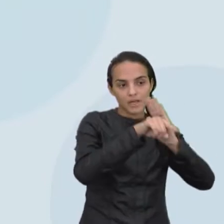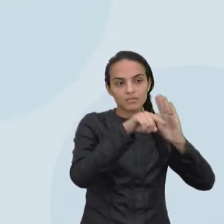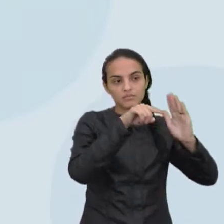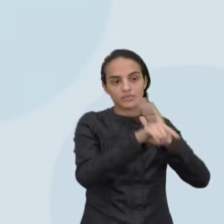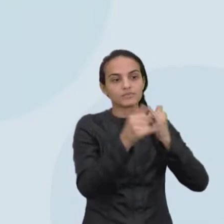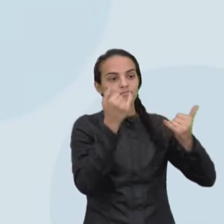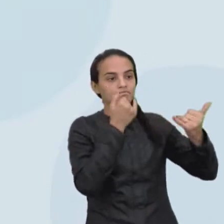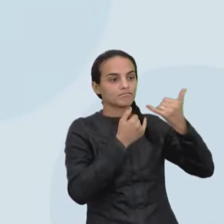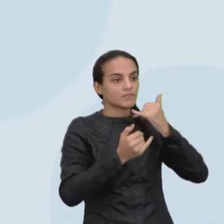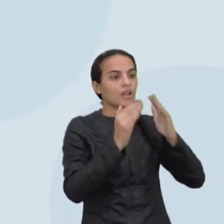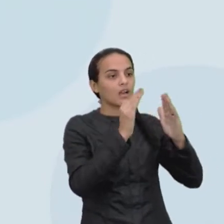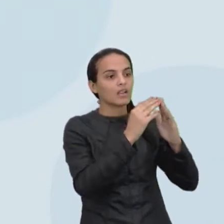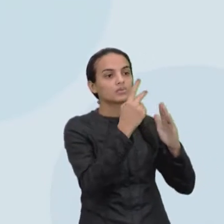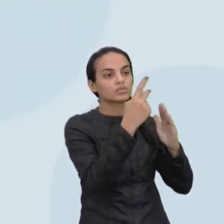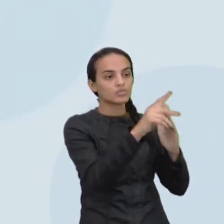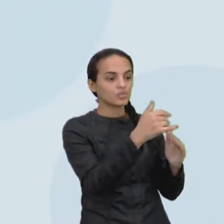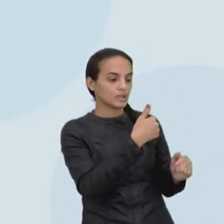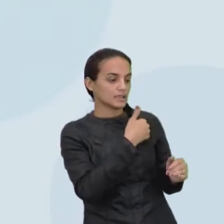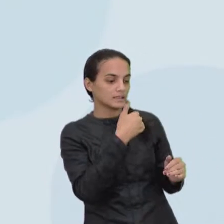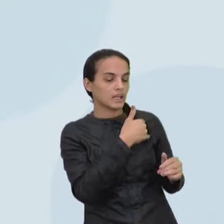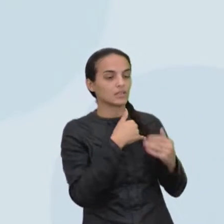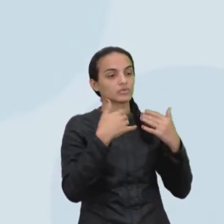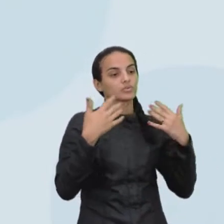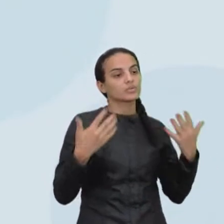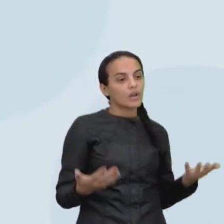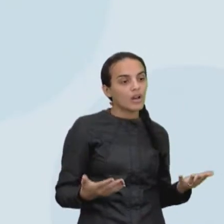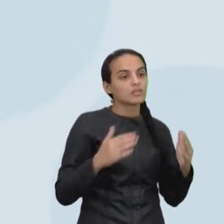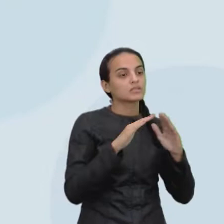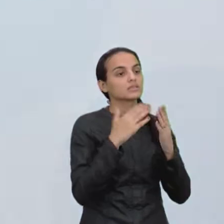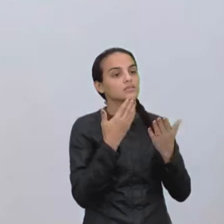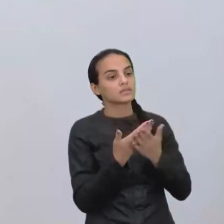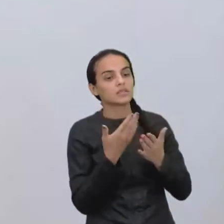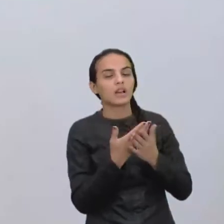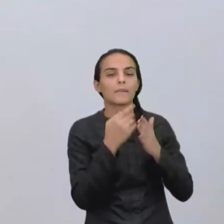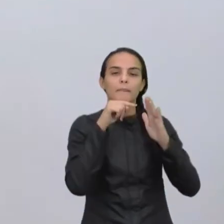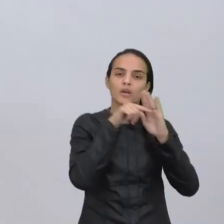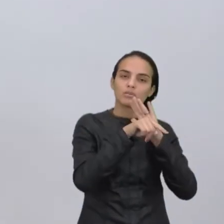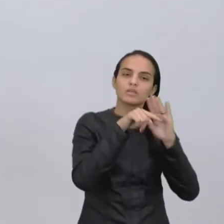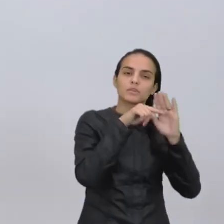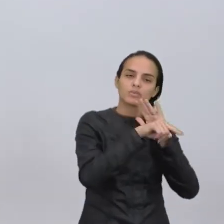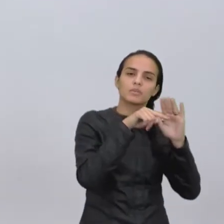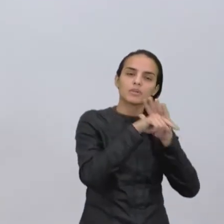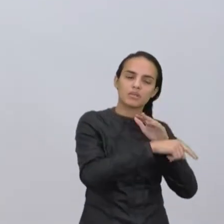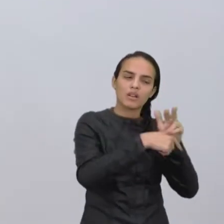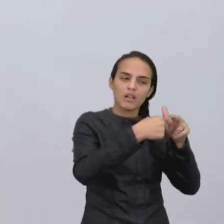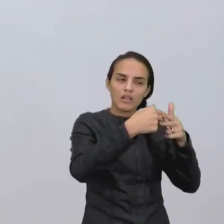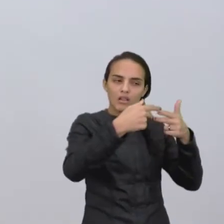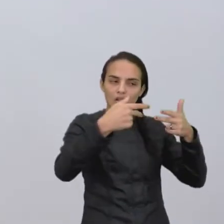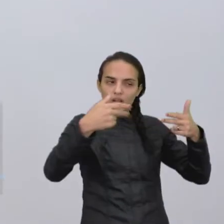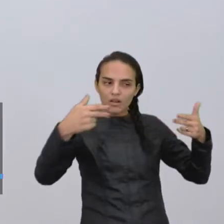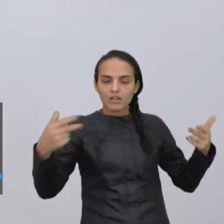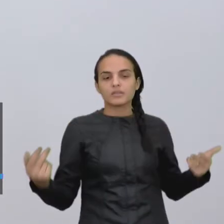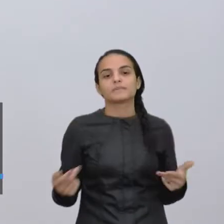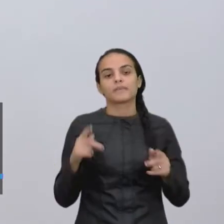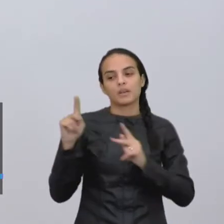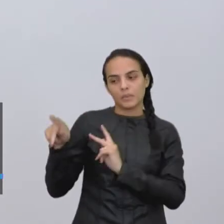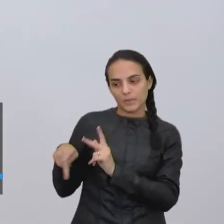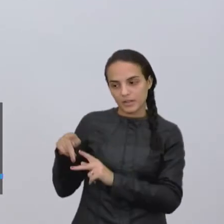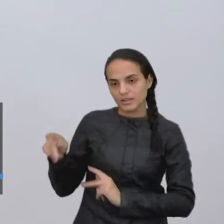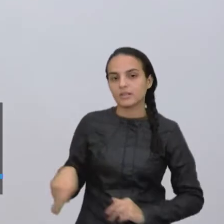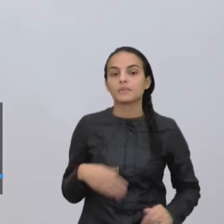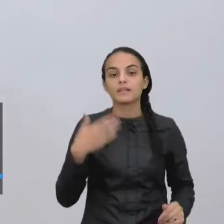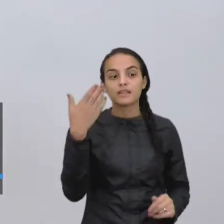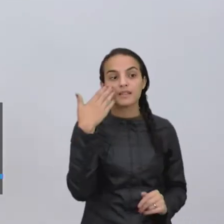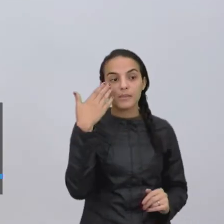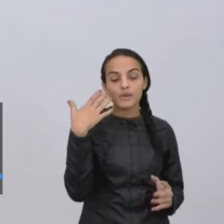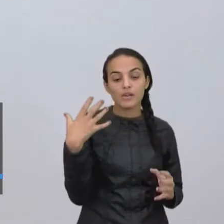Quantas pessoas moram lá? Qual a idade das pessoas? Escolaridade. Ela vai perguntando um monte de coisa em relação à população, para poder saber